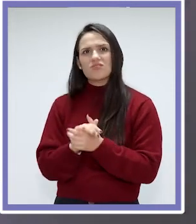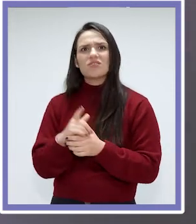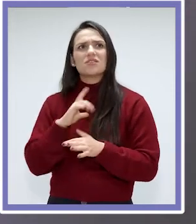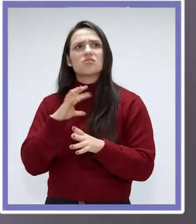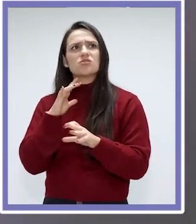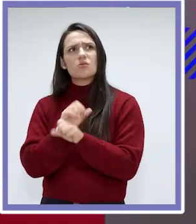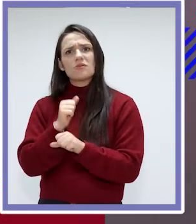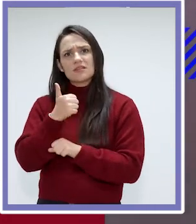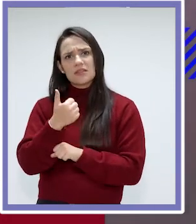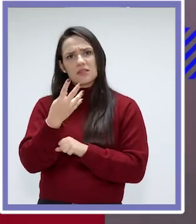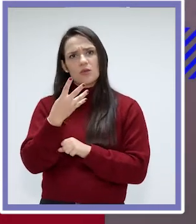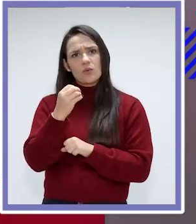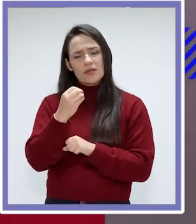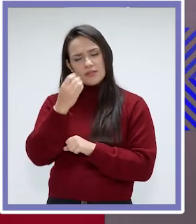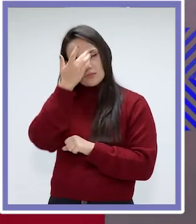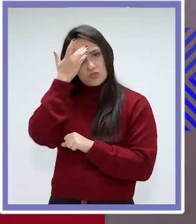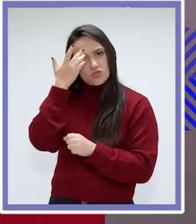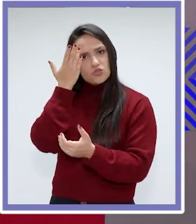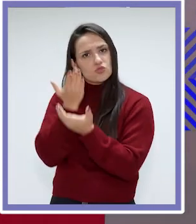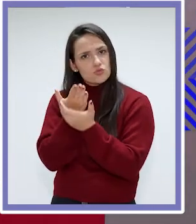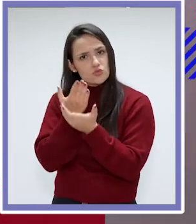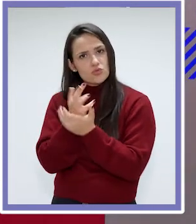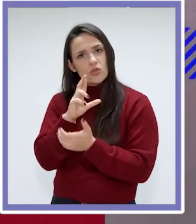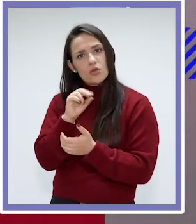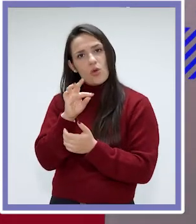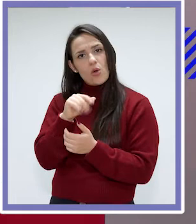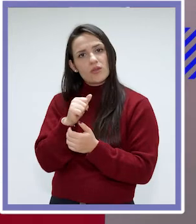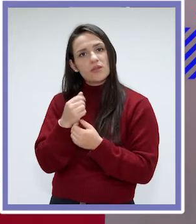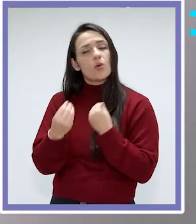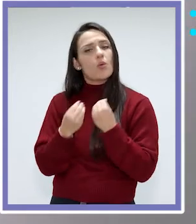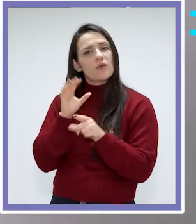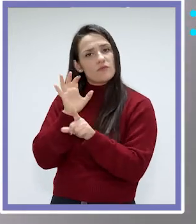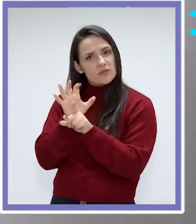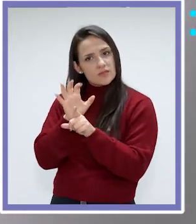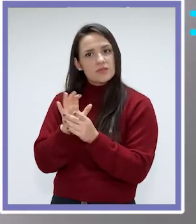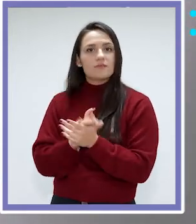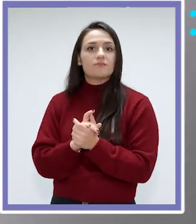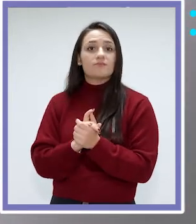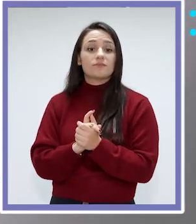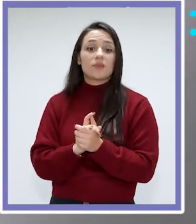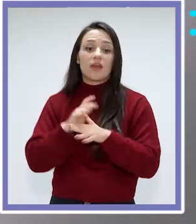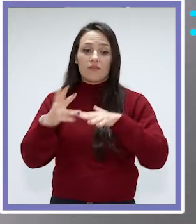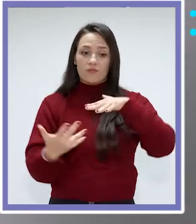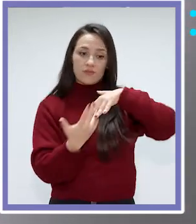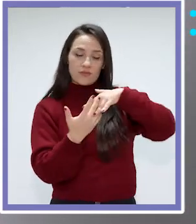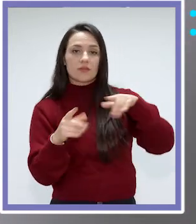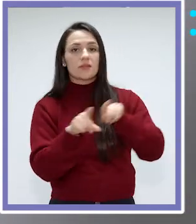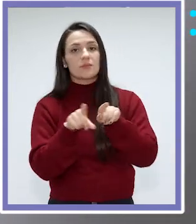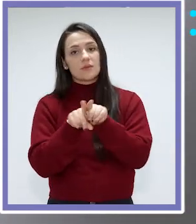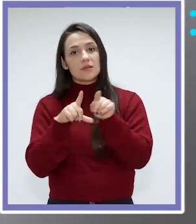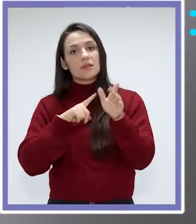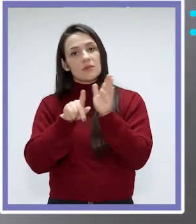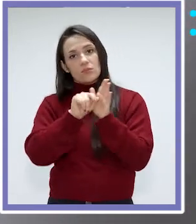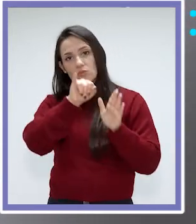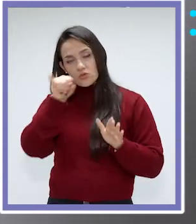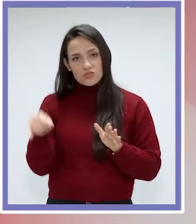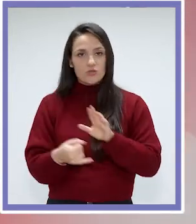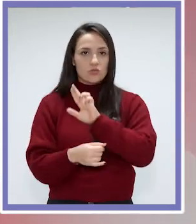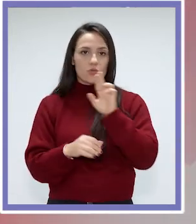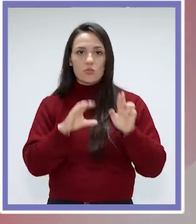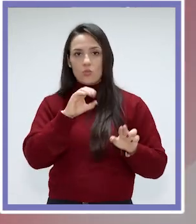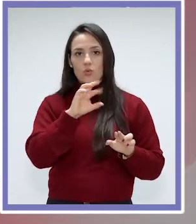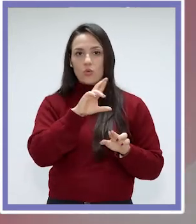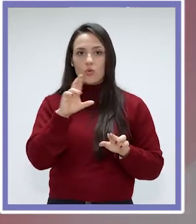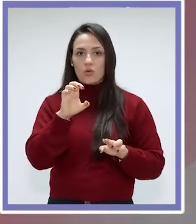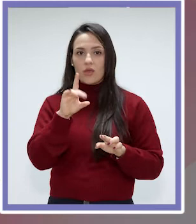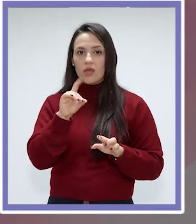hoje 140 pesquisadores que pesquisam só sobre a questão da rota e 50 bolsistas. A UFMS também tem um projeto chamado Corredor Bioceânico.